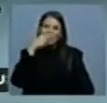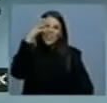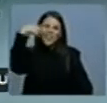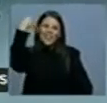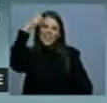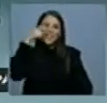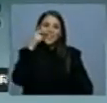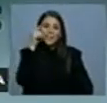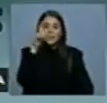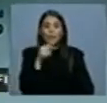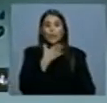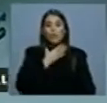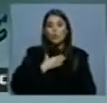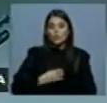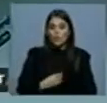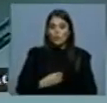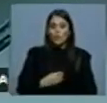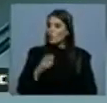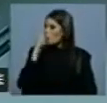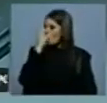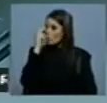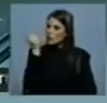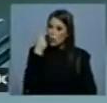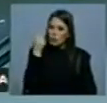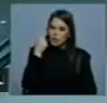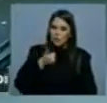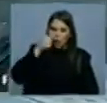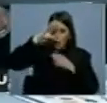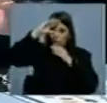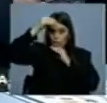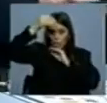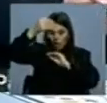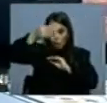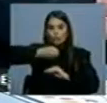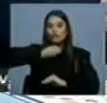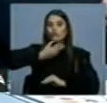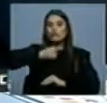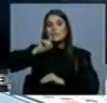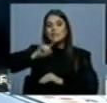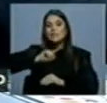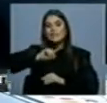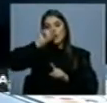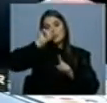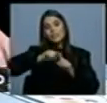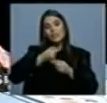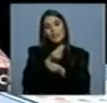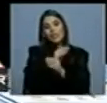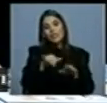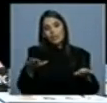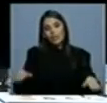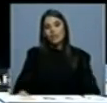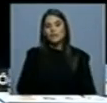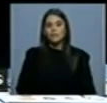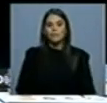para quem também quer e tem curiosidade sobre a Lua contada aqui também para o público mais novo. E continuando